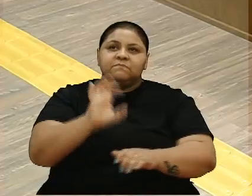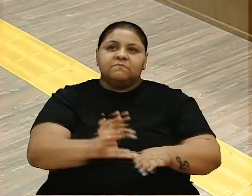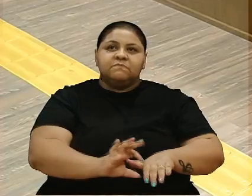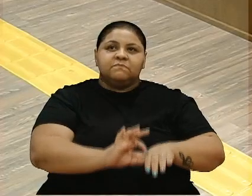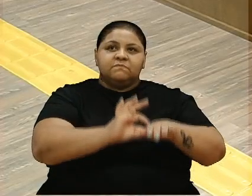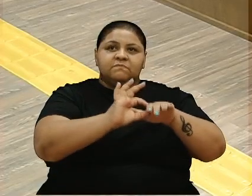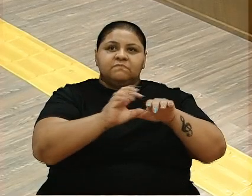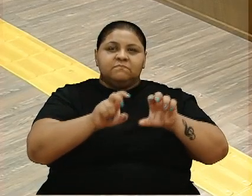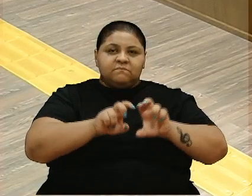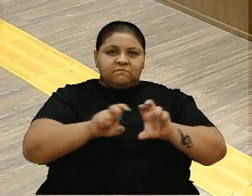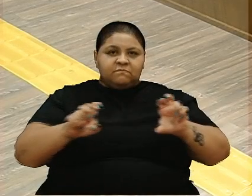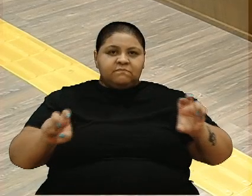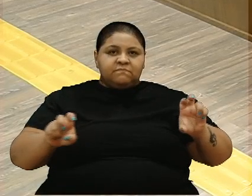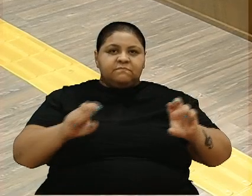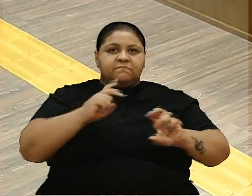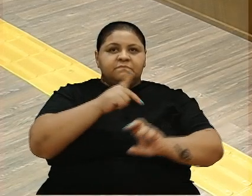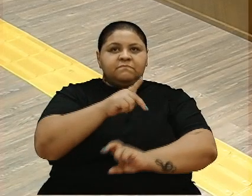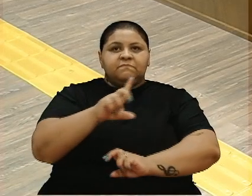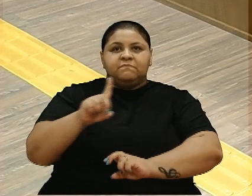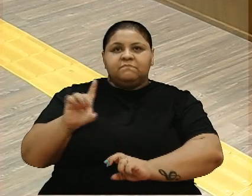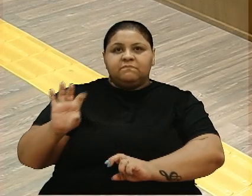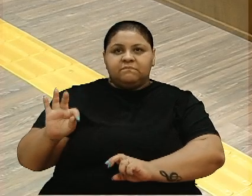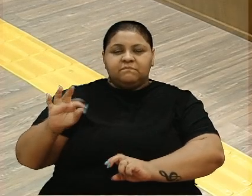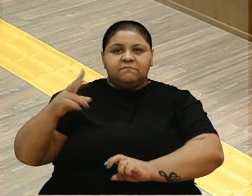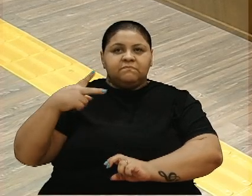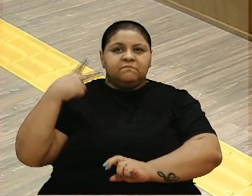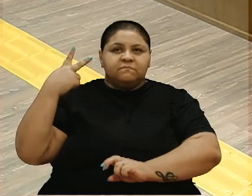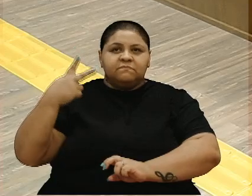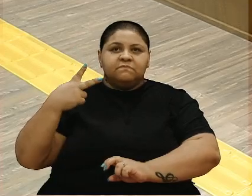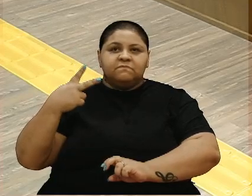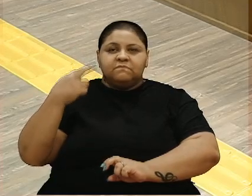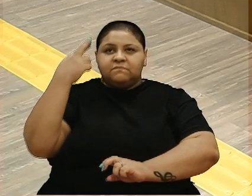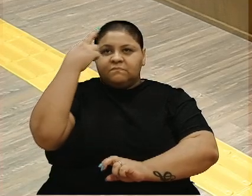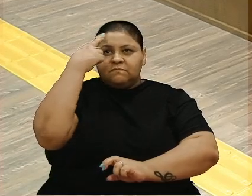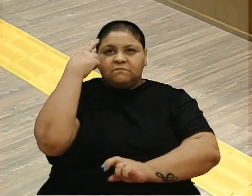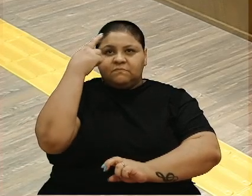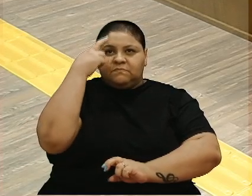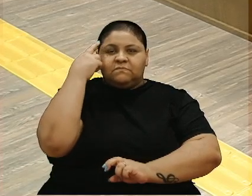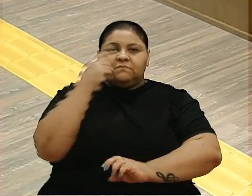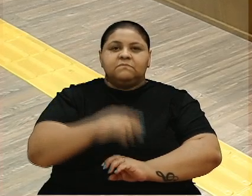líder, a bancada do PDT, vereador Rafael Bueno.